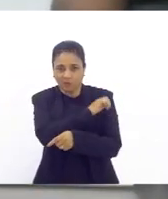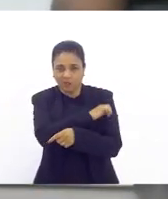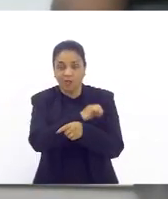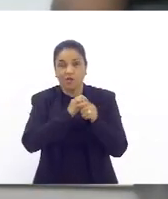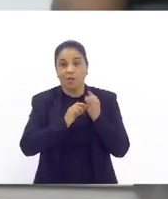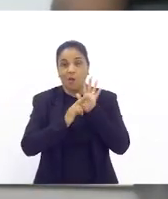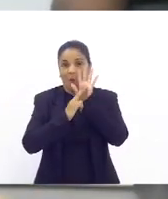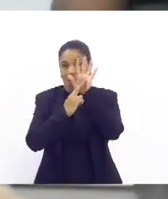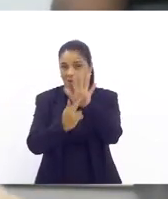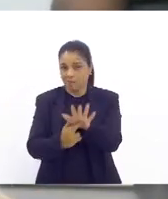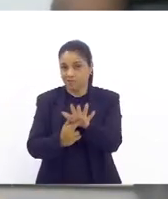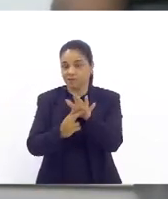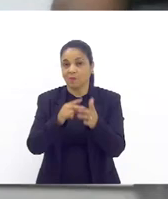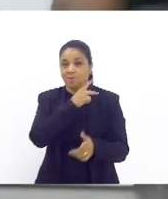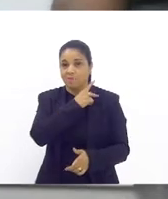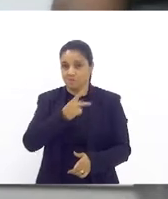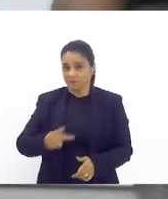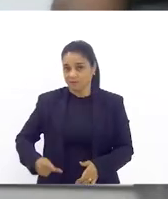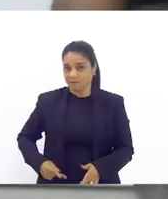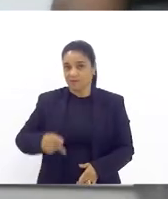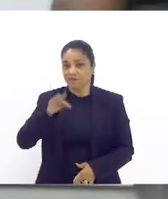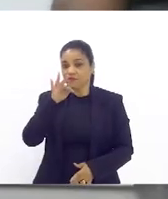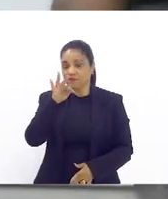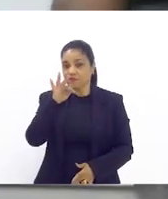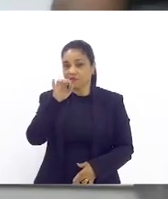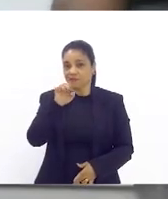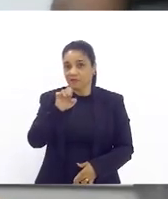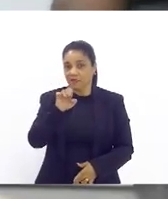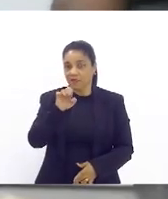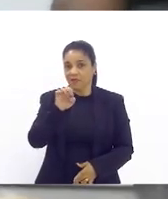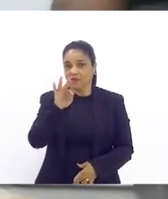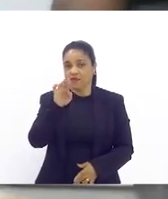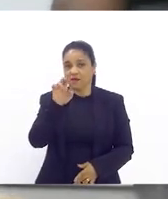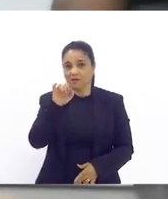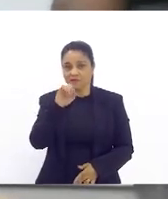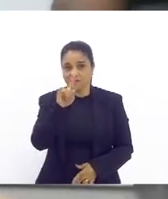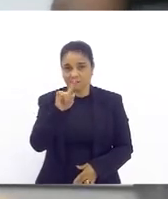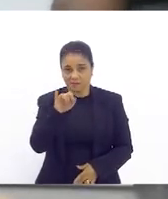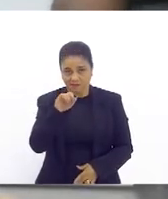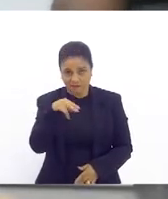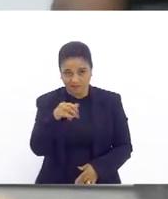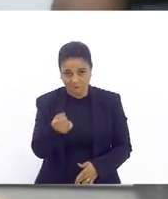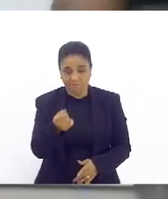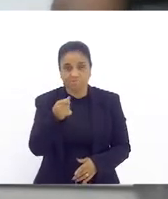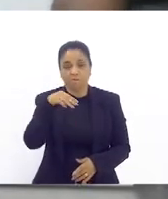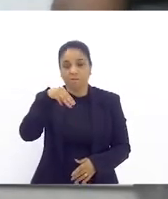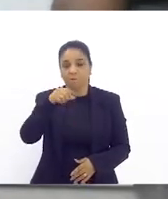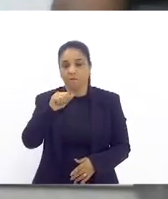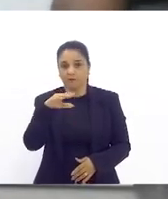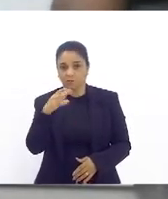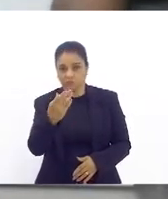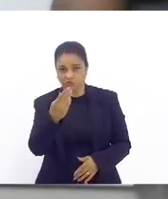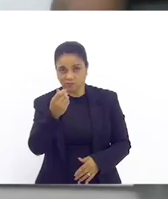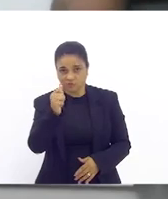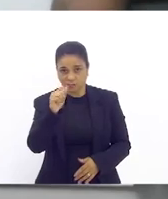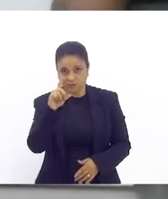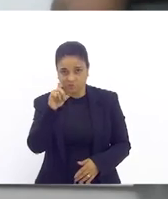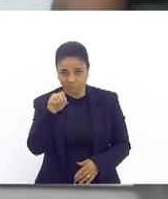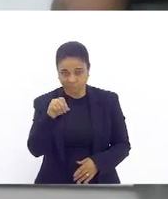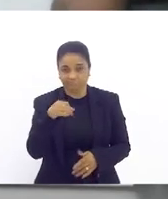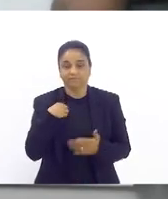up sindicato professora Terezinha Oliveira Machado da Silva e o que eu queria contribuir aqui né porque